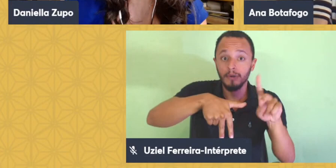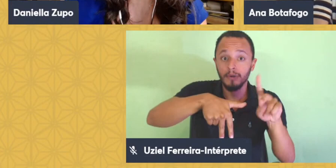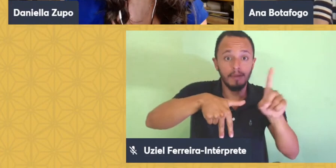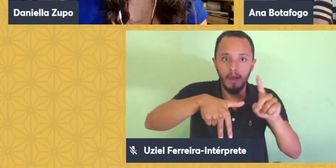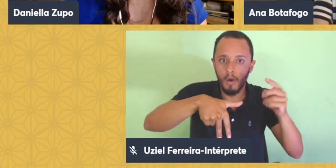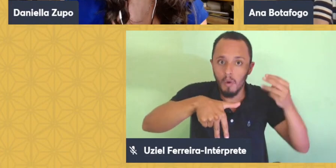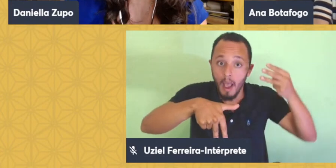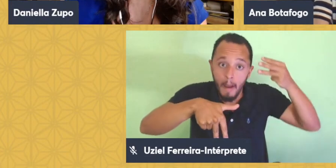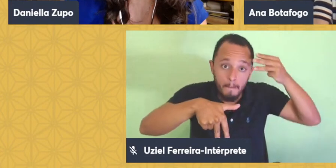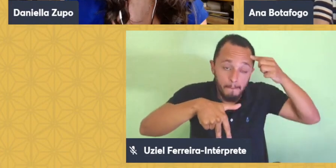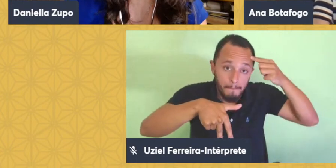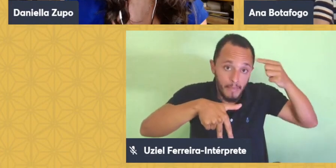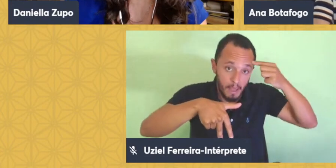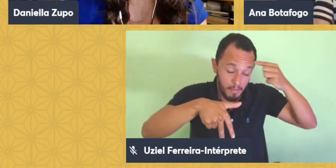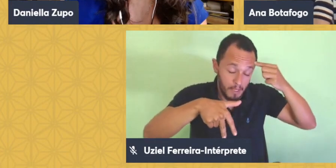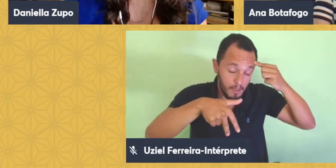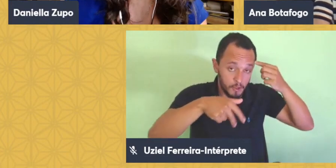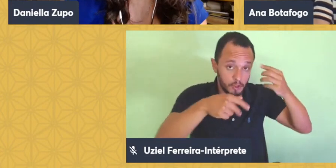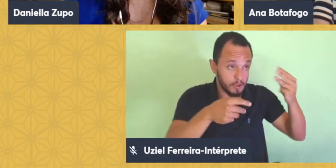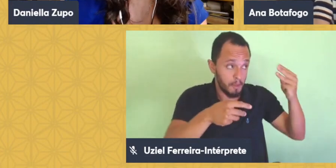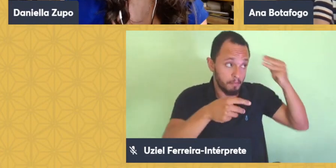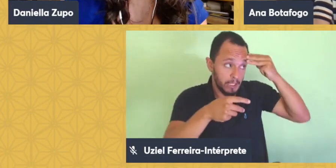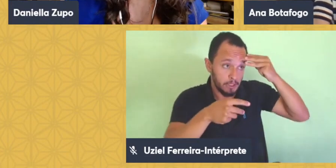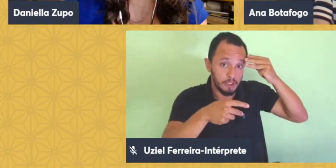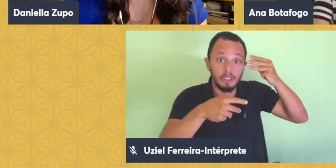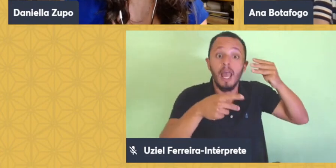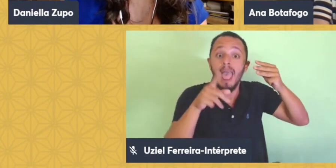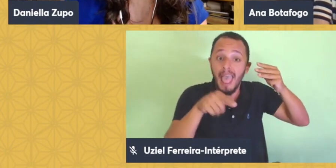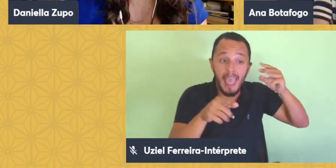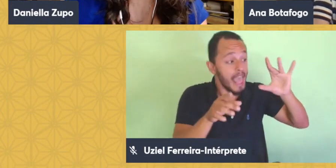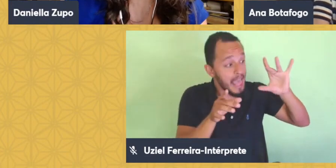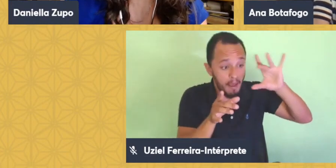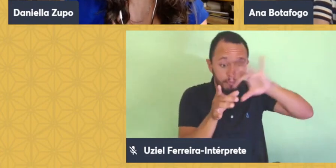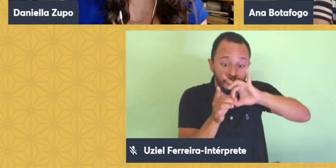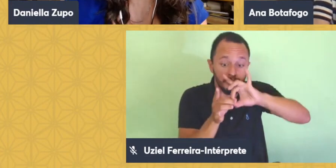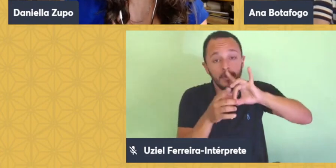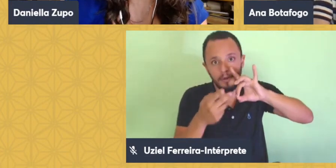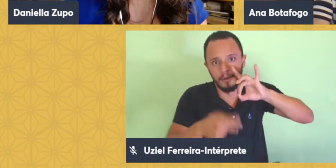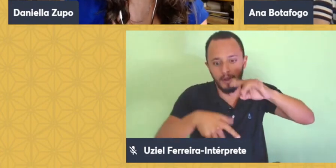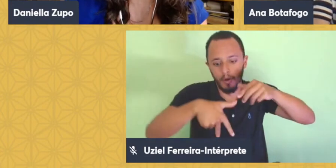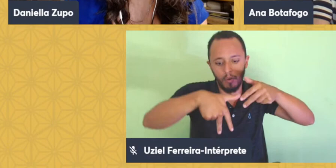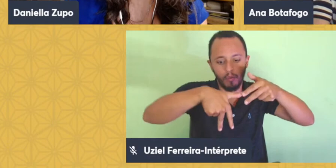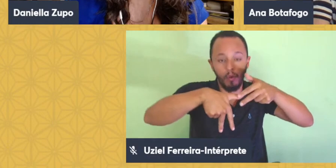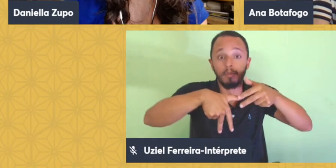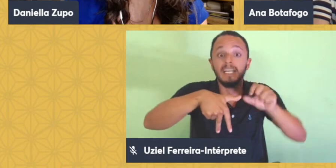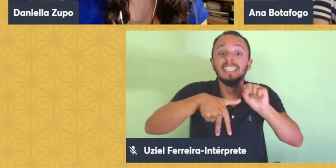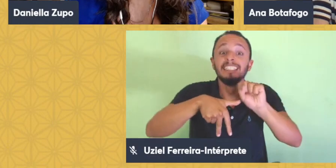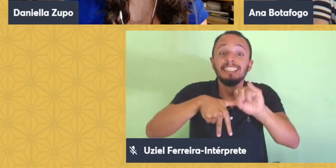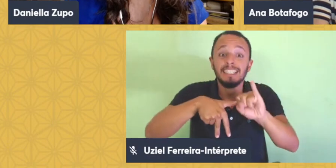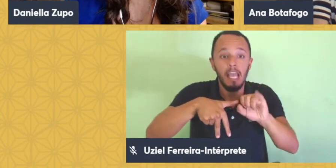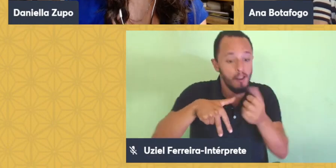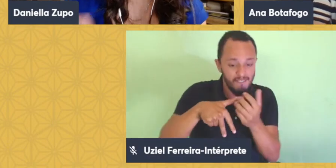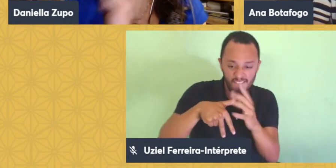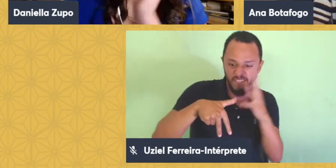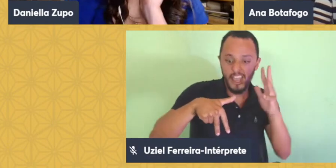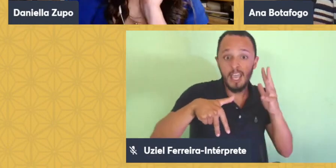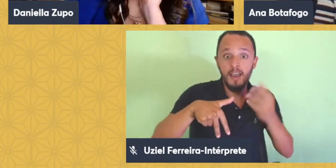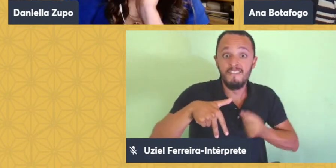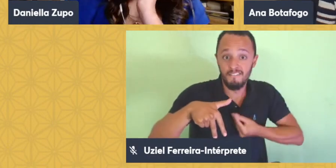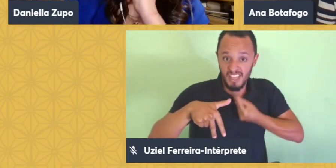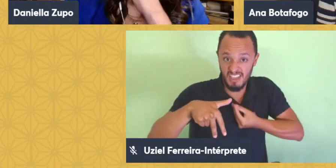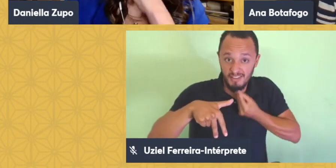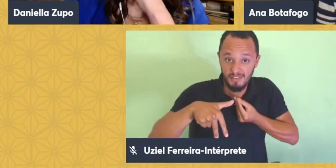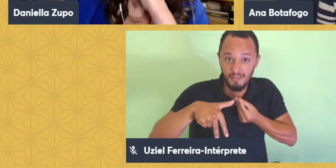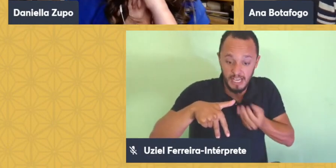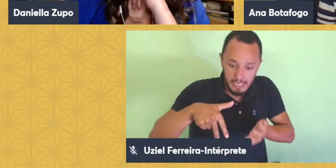basicamente um reflexo do que acontece em nossos corpos se o corpo da pessoa e vibrante vivo ele vai